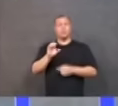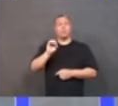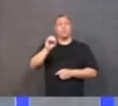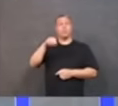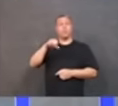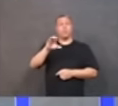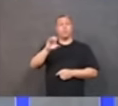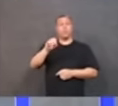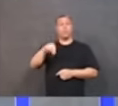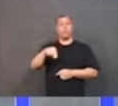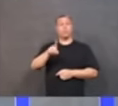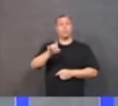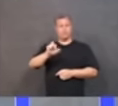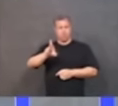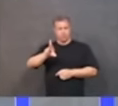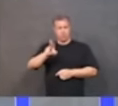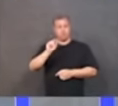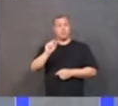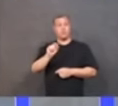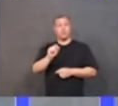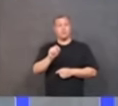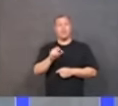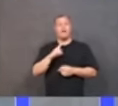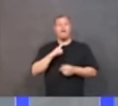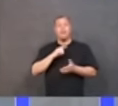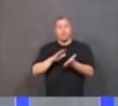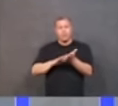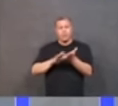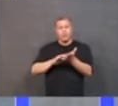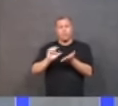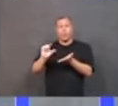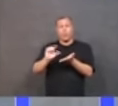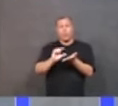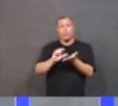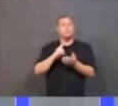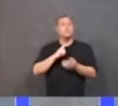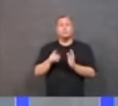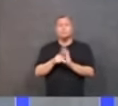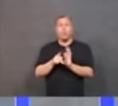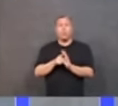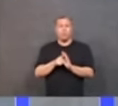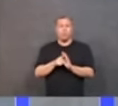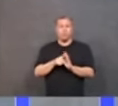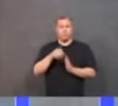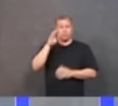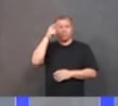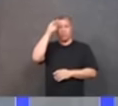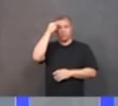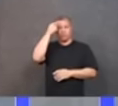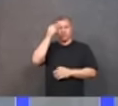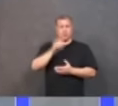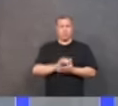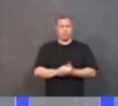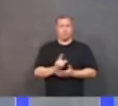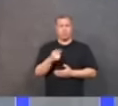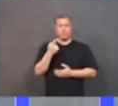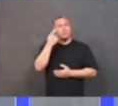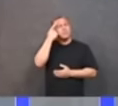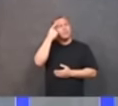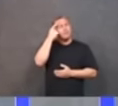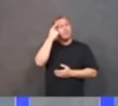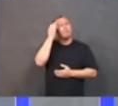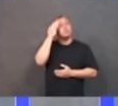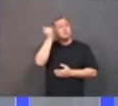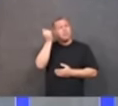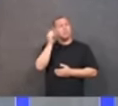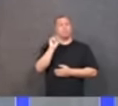trata a respeito de uma parcela muito pequena do orçamento da universidade. Nós entendemos que a grande parcela, a grande parte dos